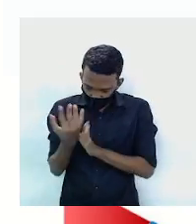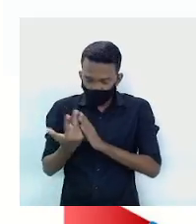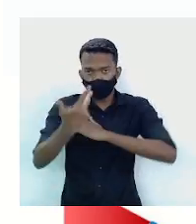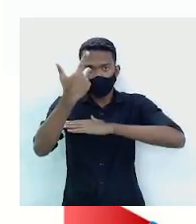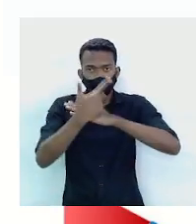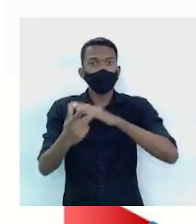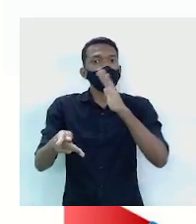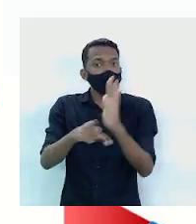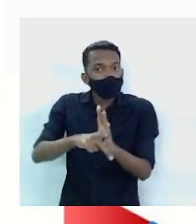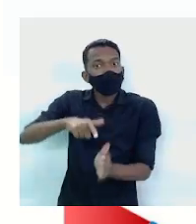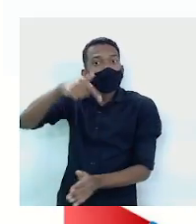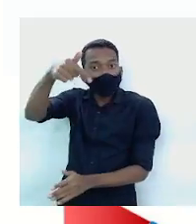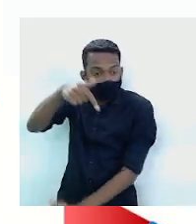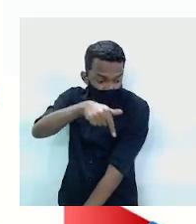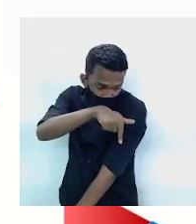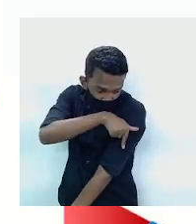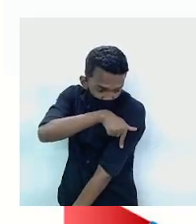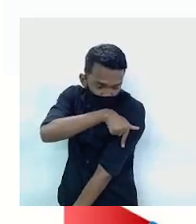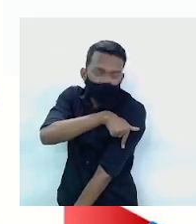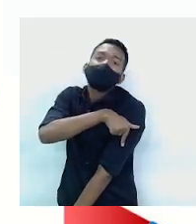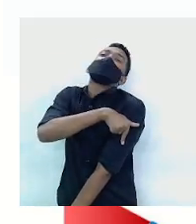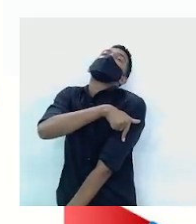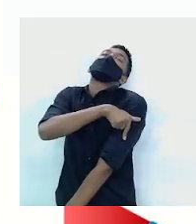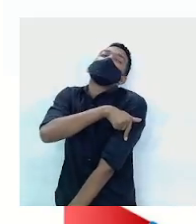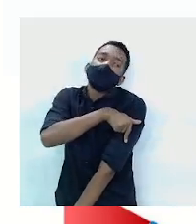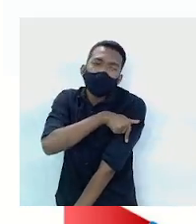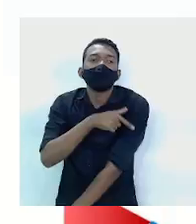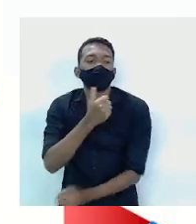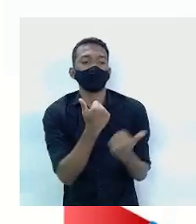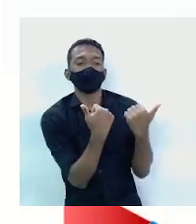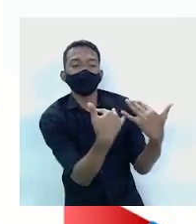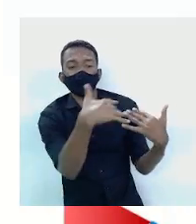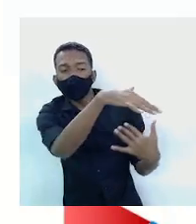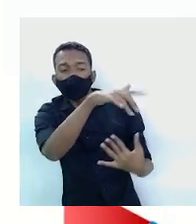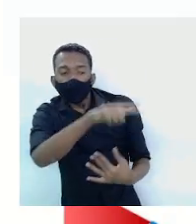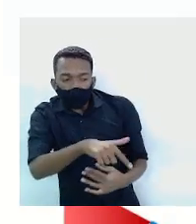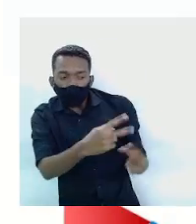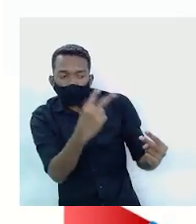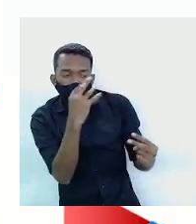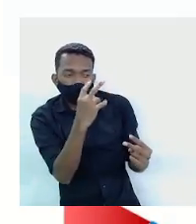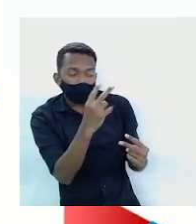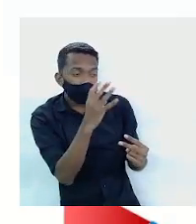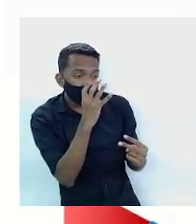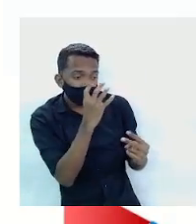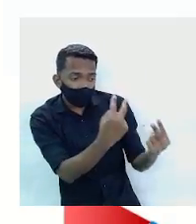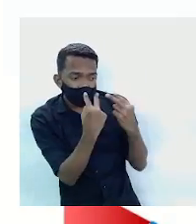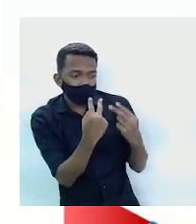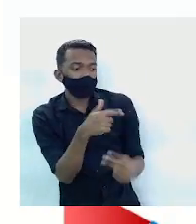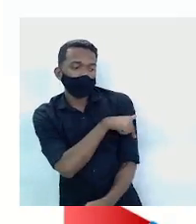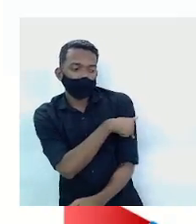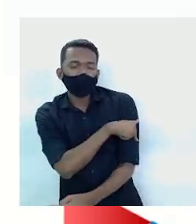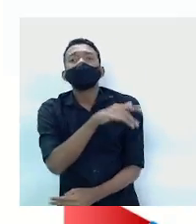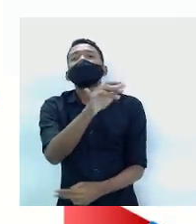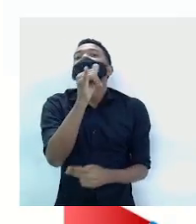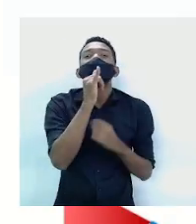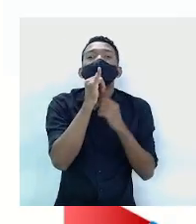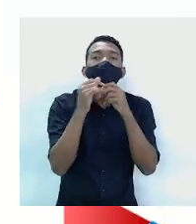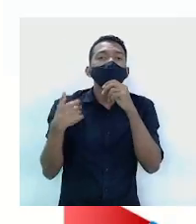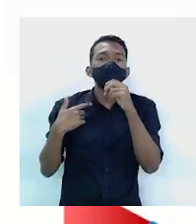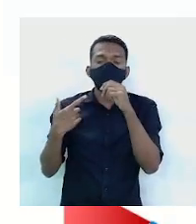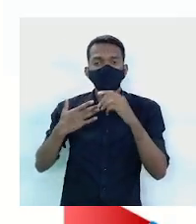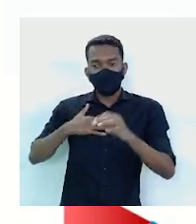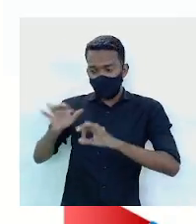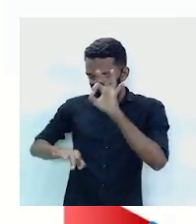para alunos do 7º ano do ensino fundamental. Isso é importante, por quê? Imagine que, por exemplo, eu tenha produzido